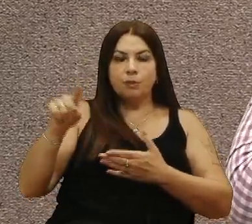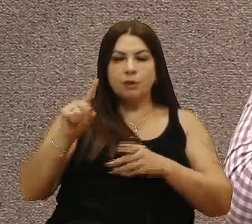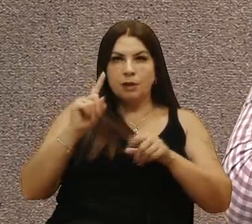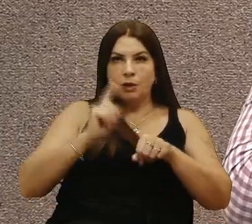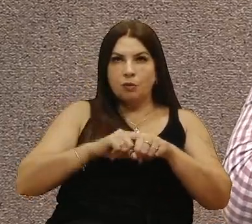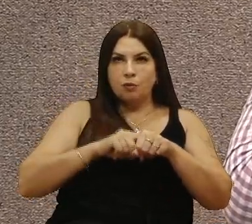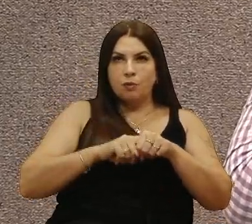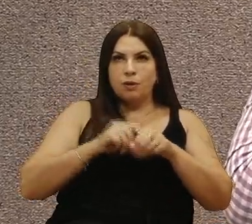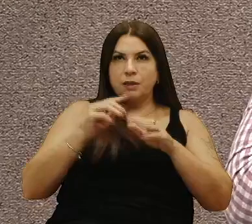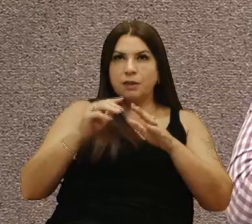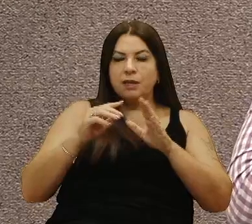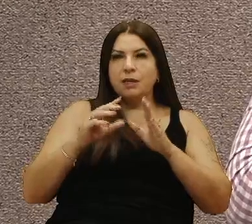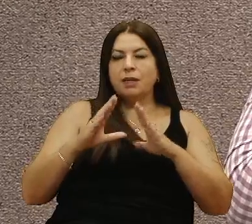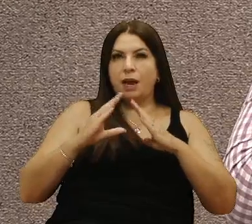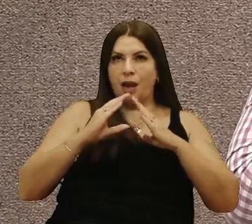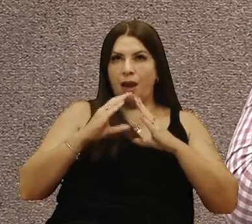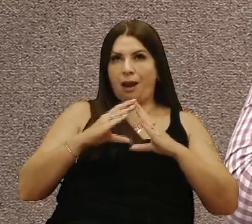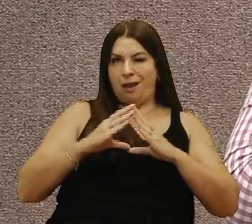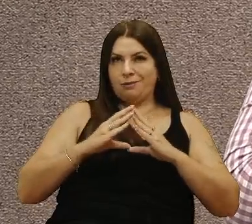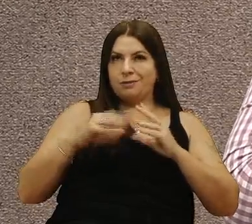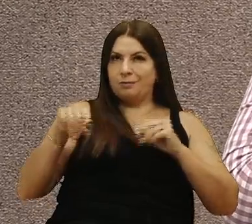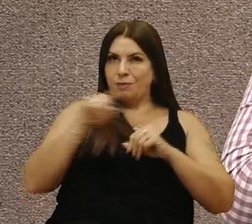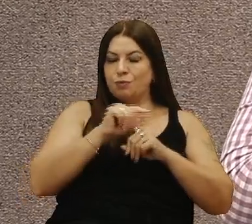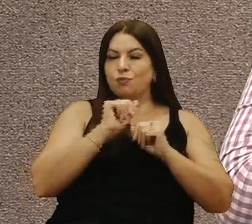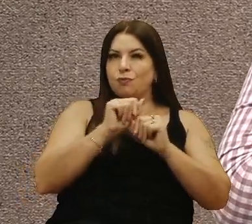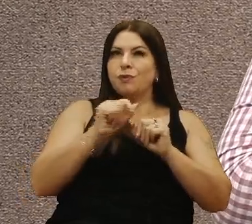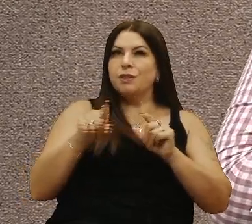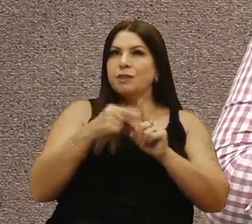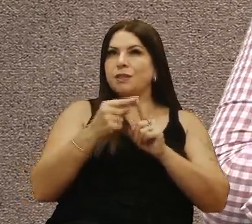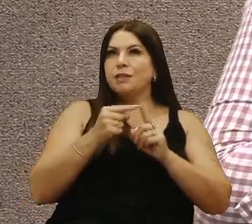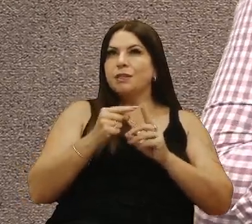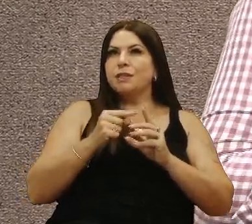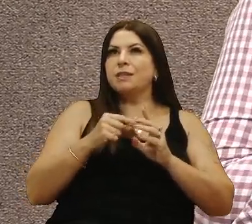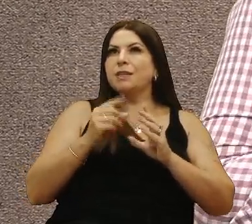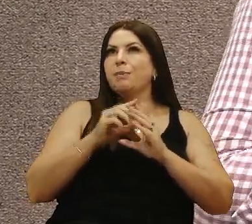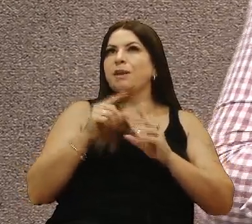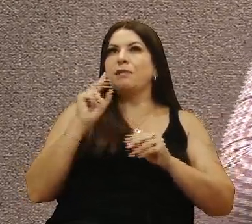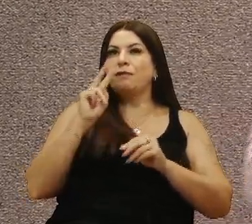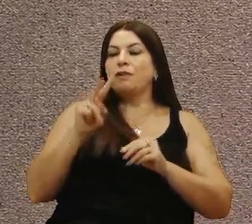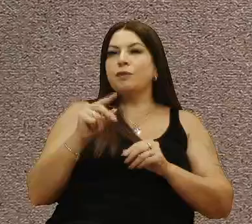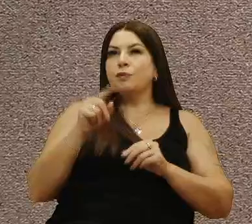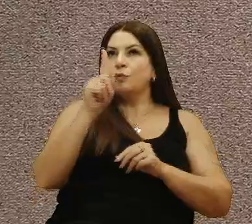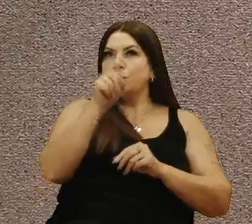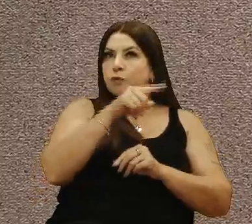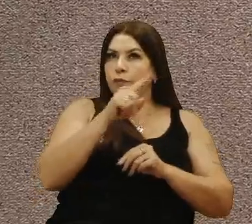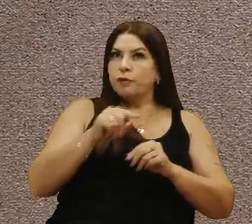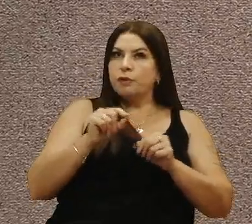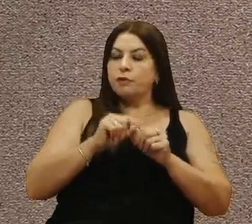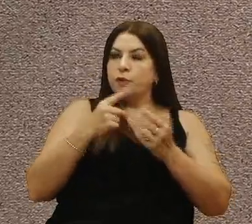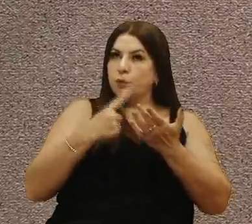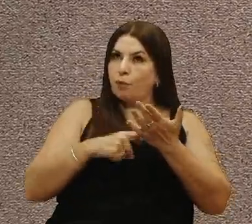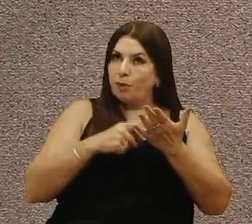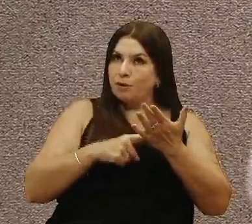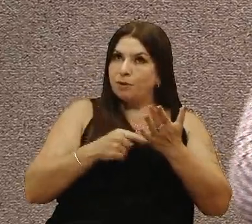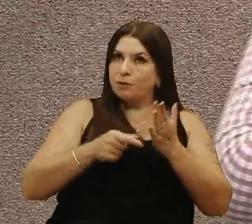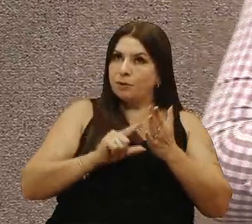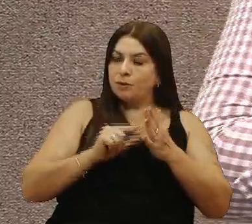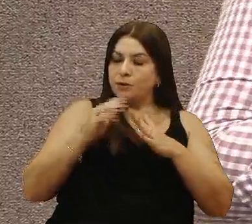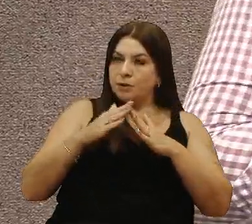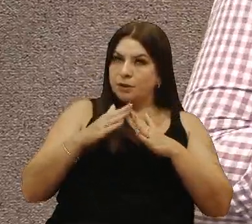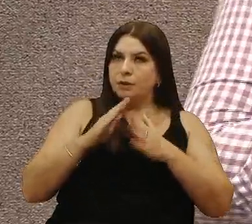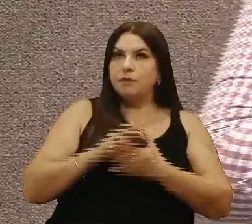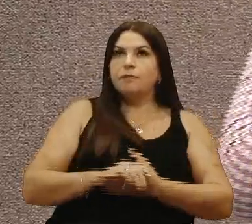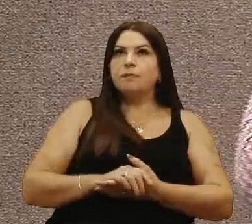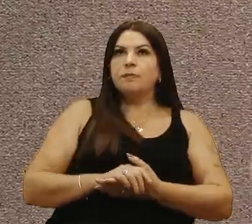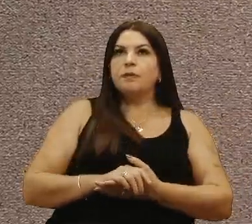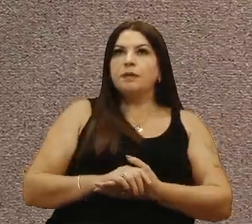imediatamente até a Casa Civil para rever justamente essas questões dos vetos, considerando que nós havíamos feito um acordo previamente nesta casa,